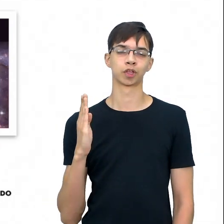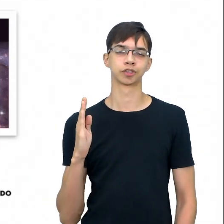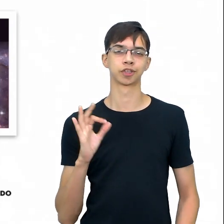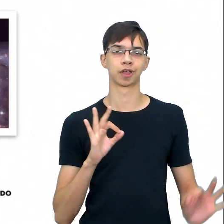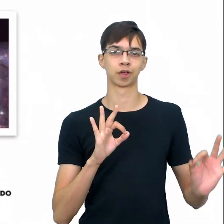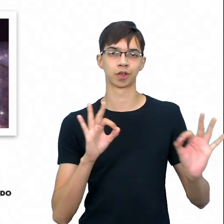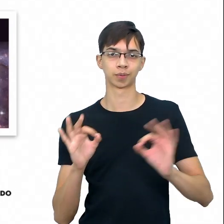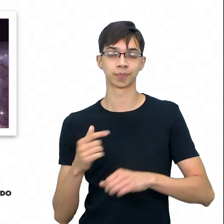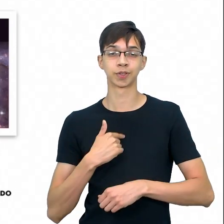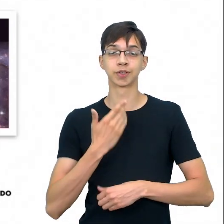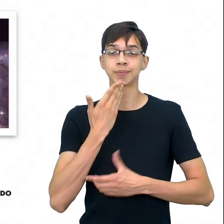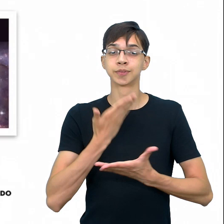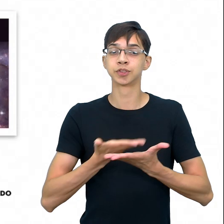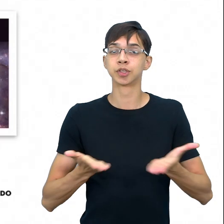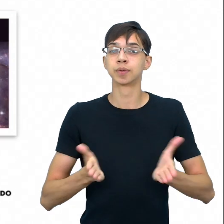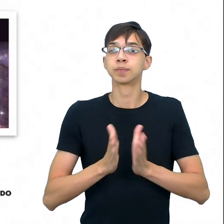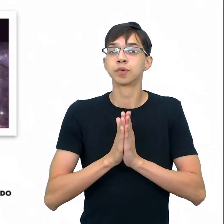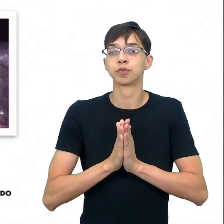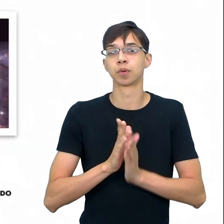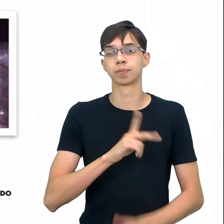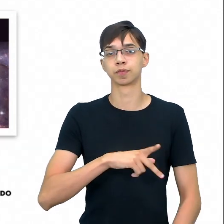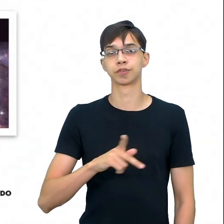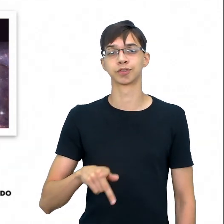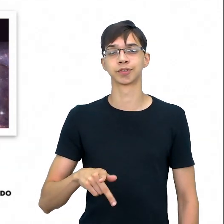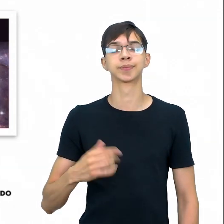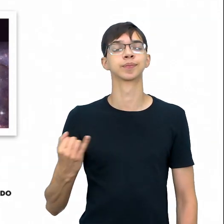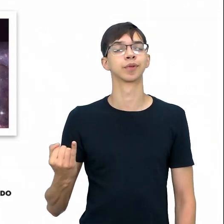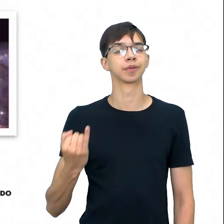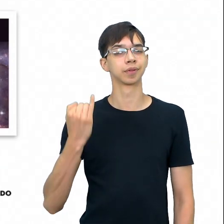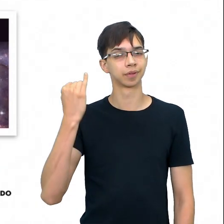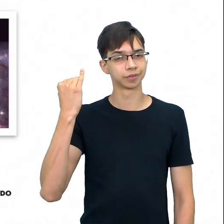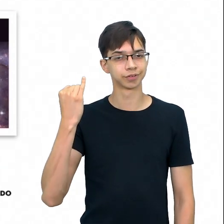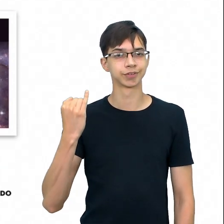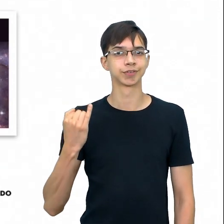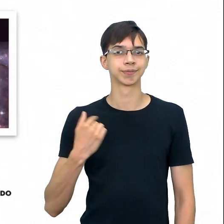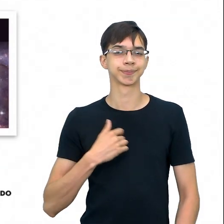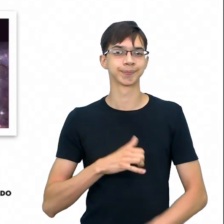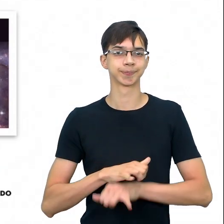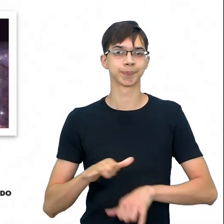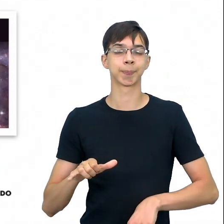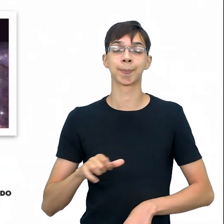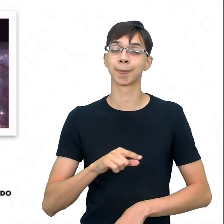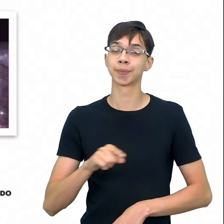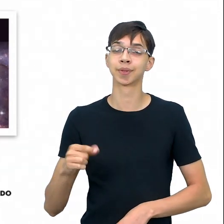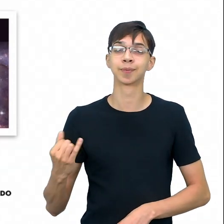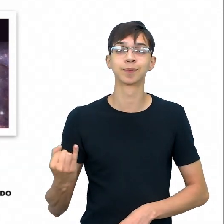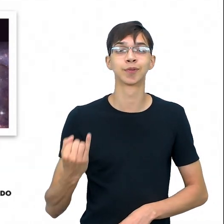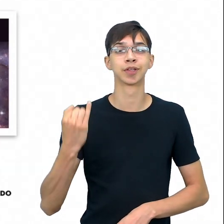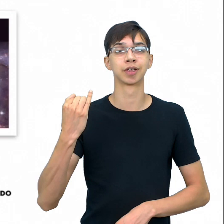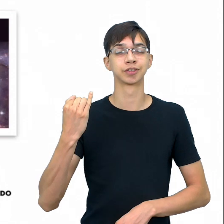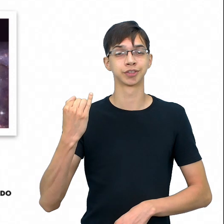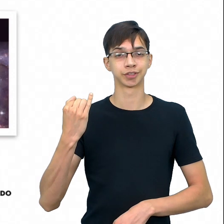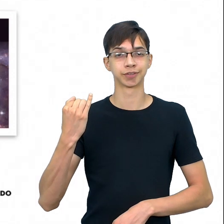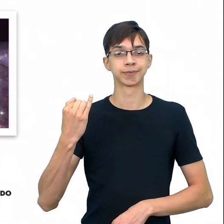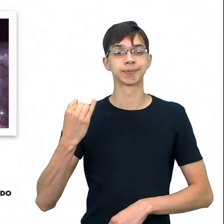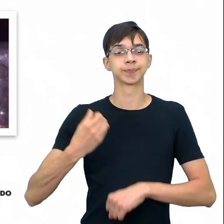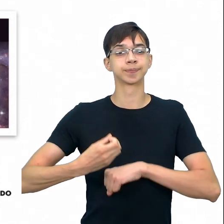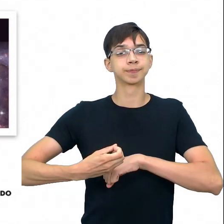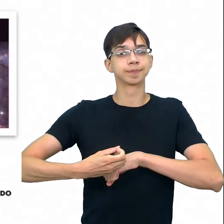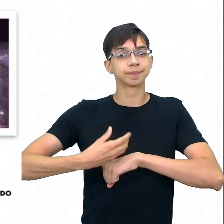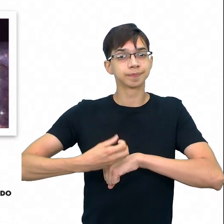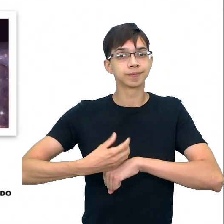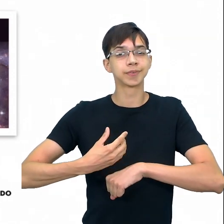né, professores? Compartilhem conosco, é muito importante, né? Brincadeiras à parte, mas compartilhem conosco, porque é muito importante que